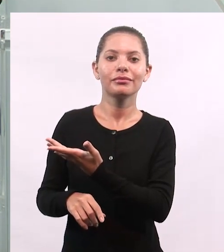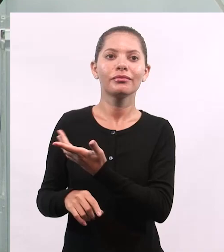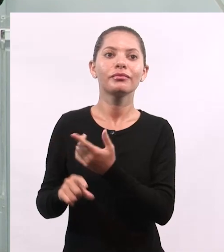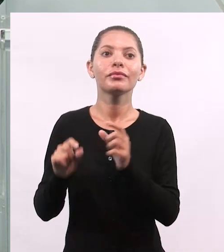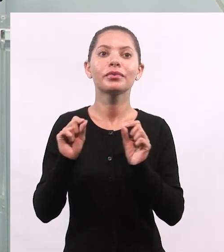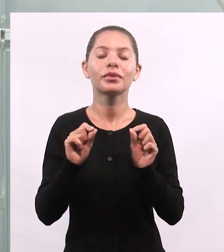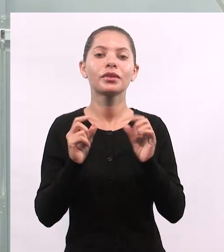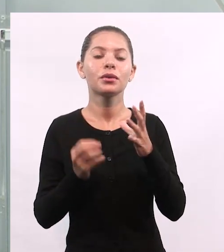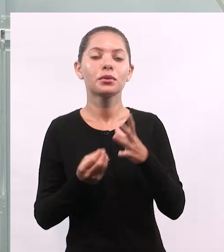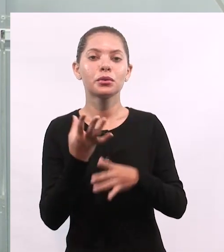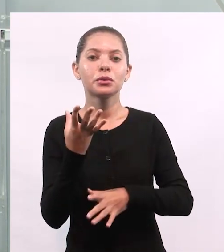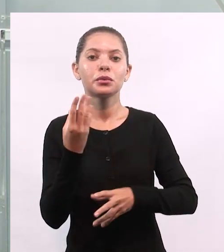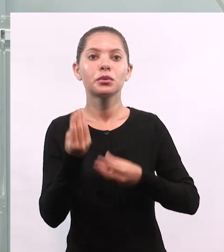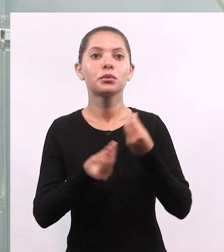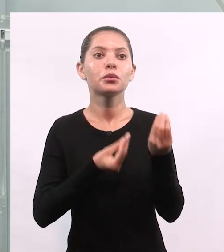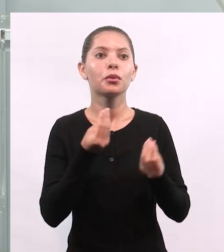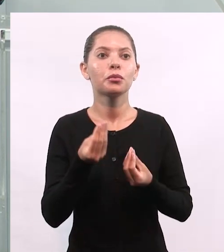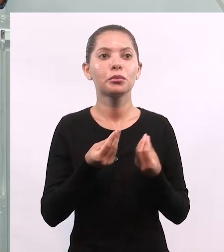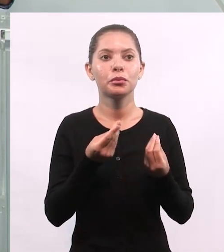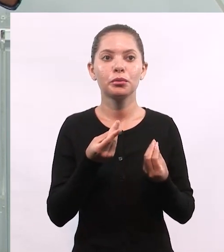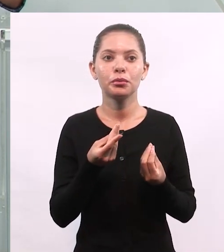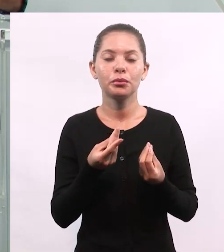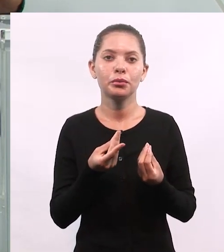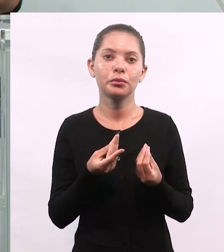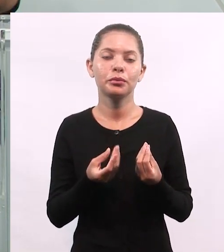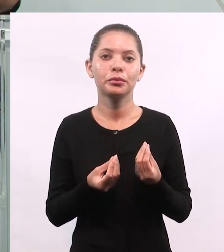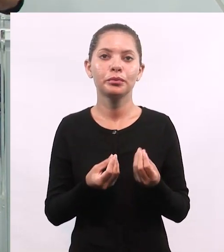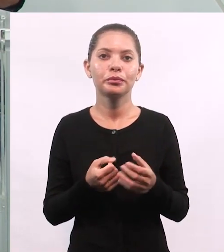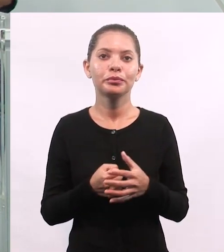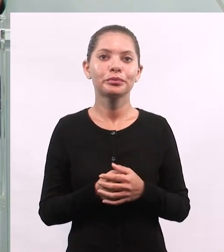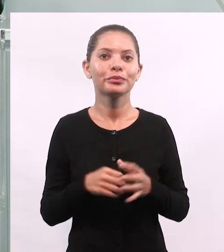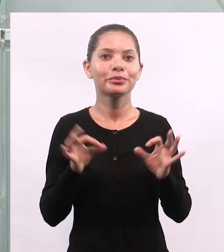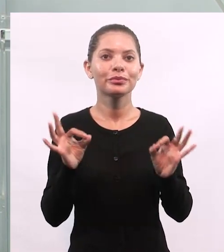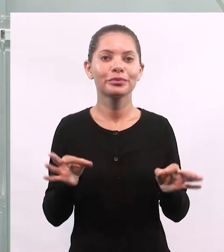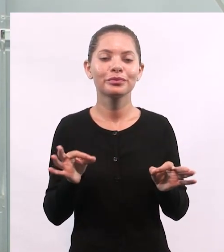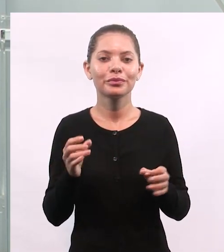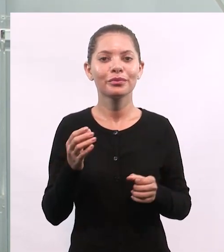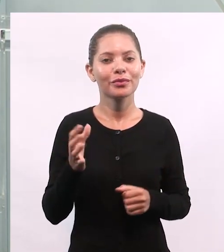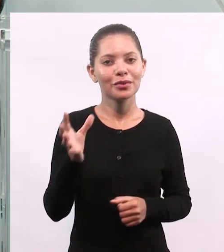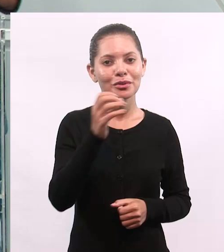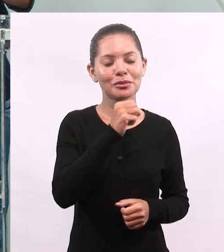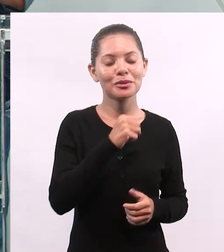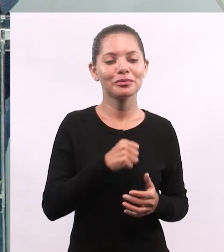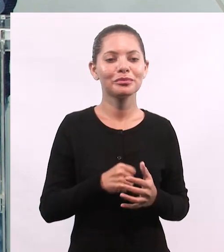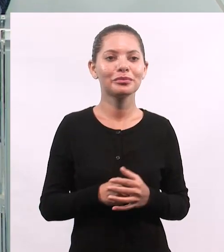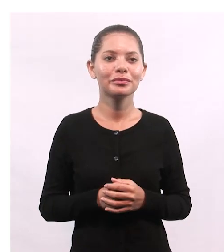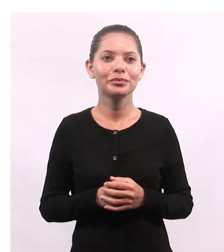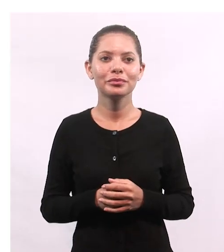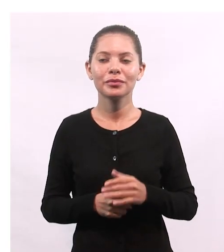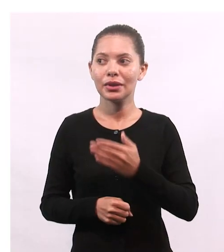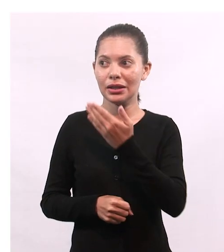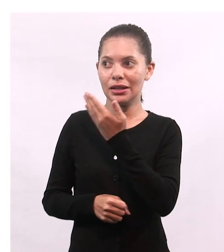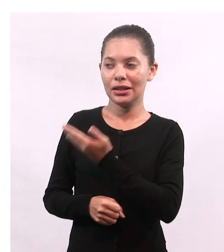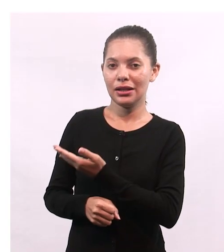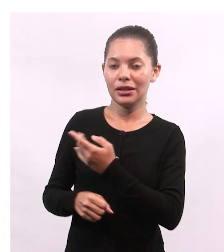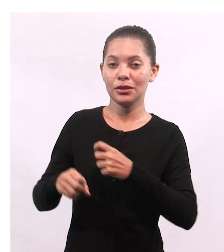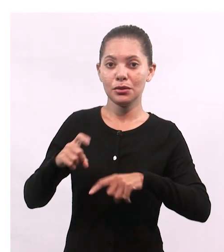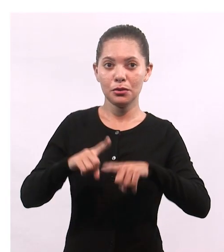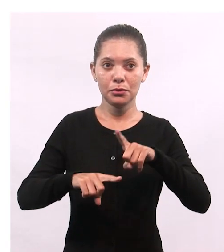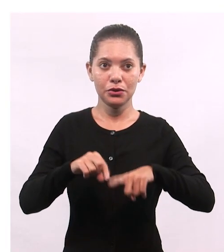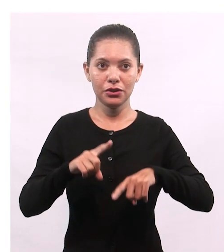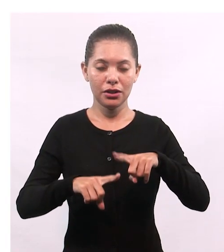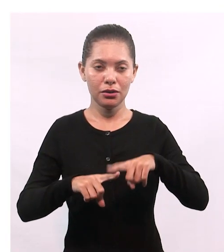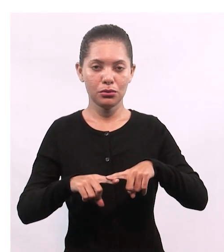os corpos que são construídos a partir de polígonos, que são os poliedros, certo? Então vamos lá.